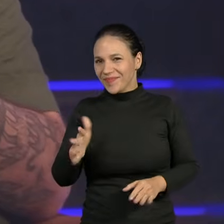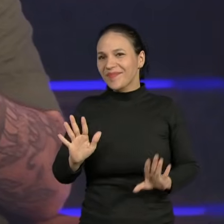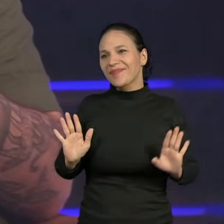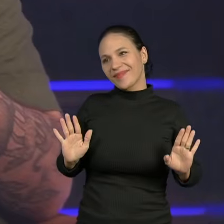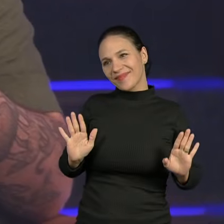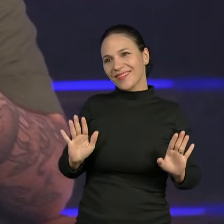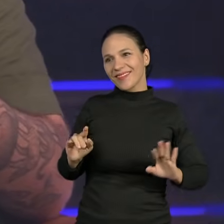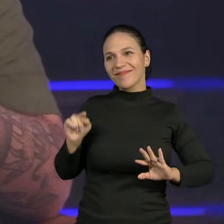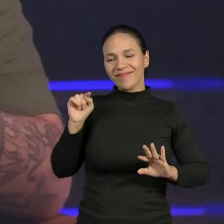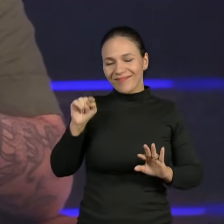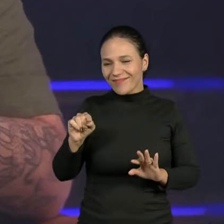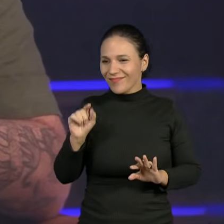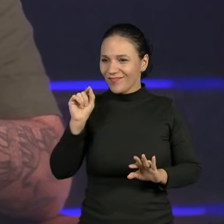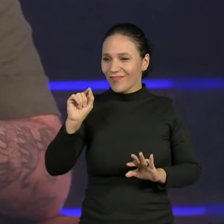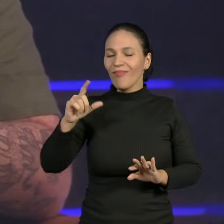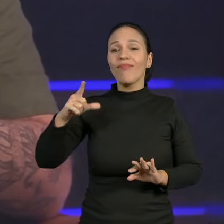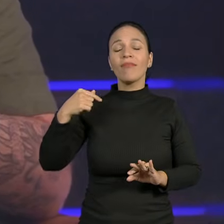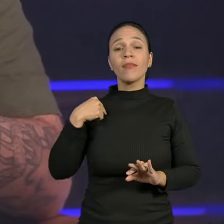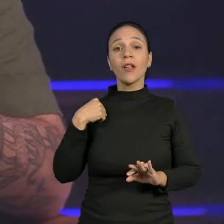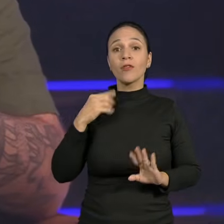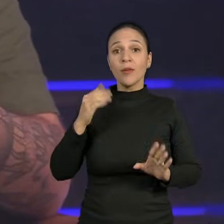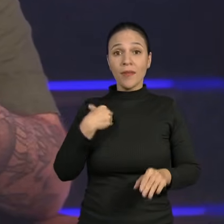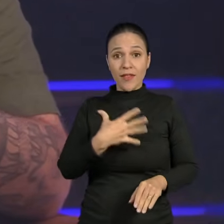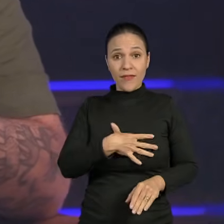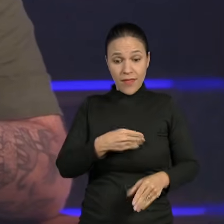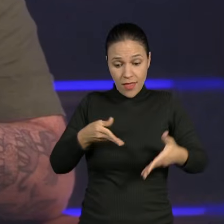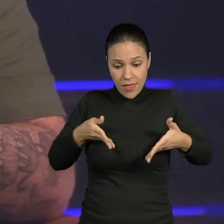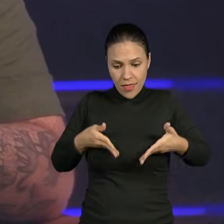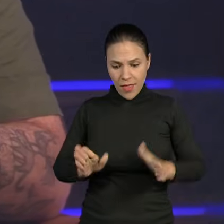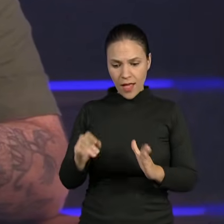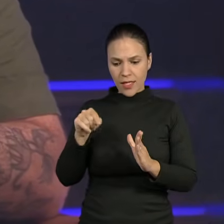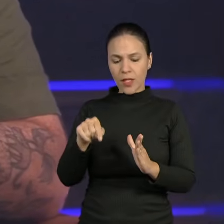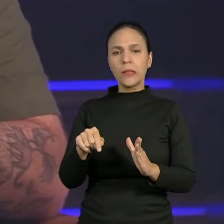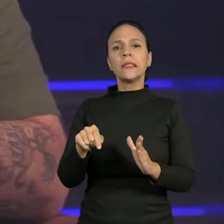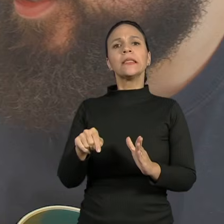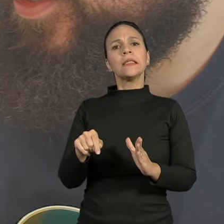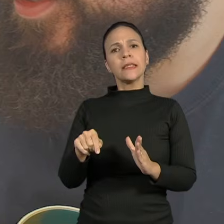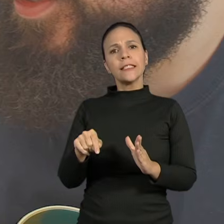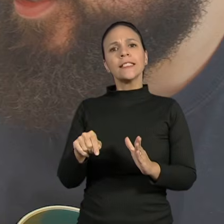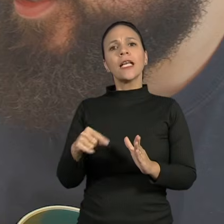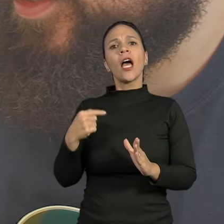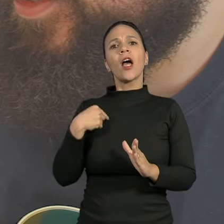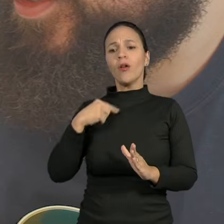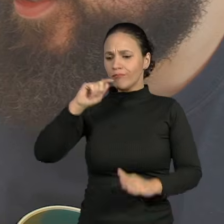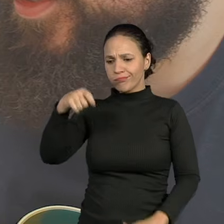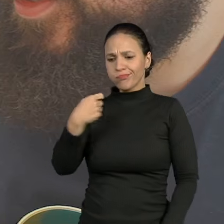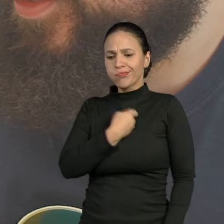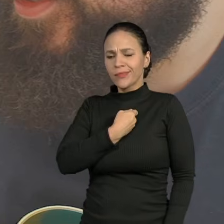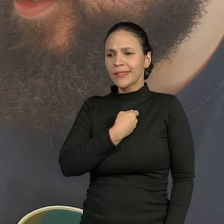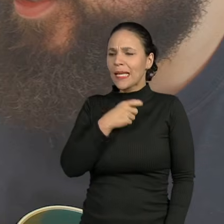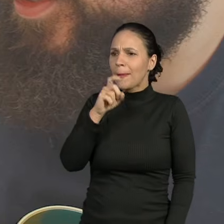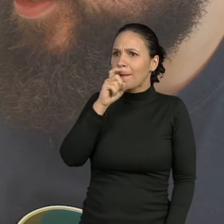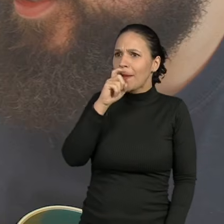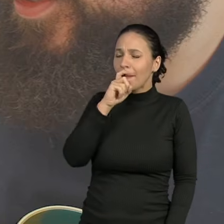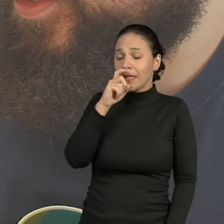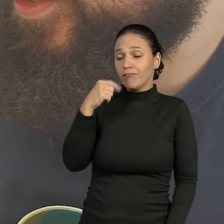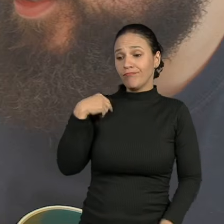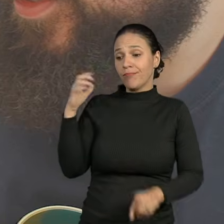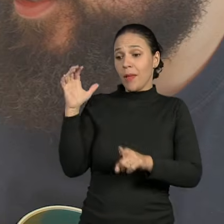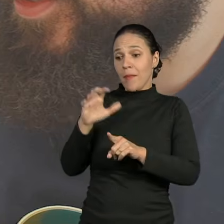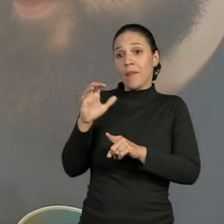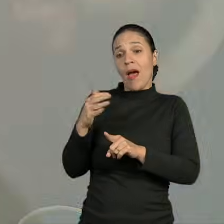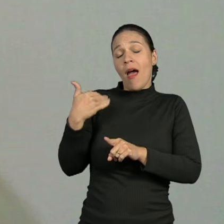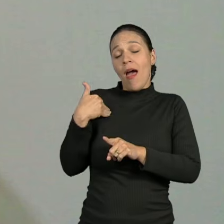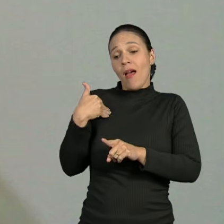essa questão da paternidade que influenciou muito a criação do Mundo Bita. Eu estava para ser pai pela